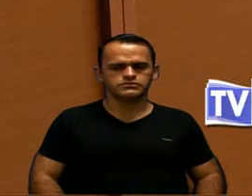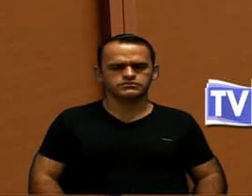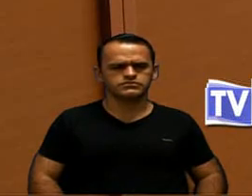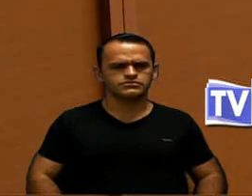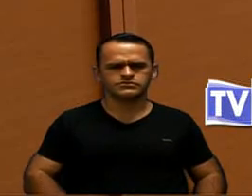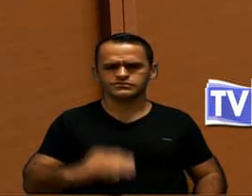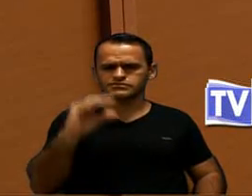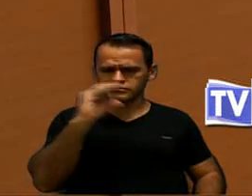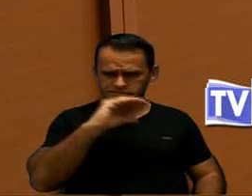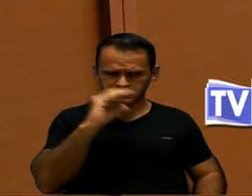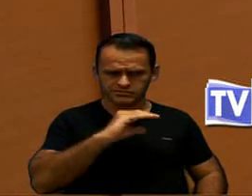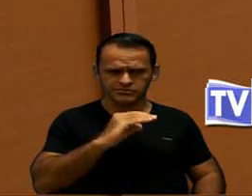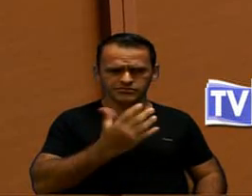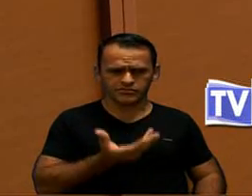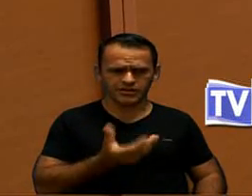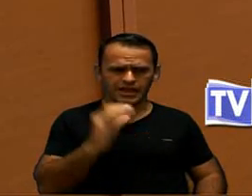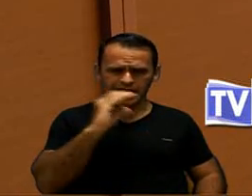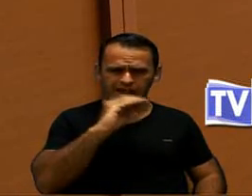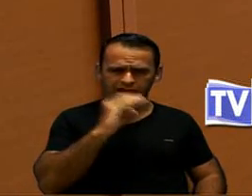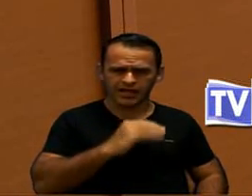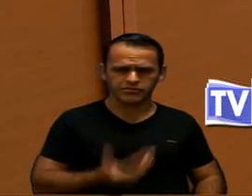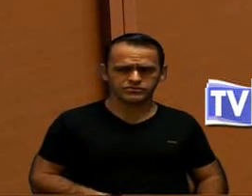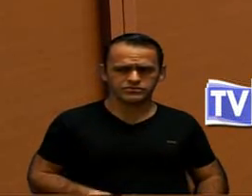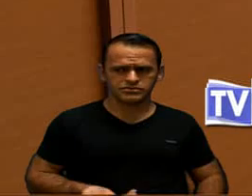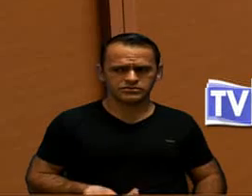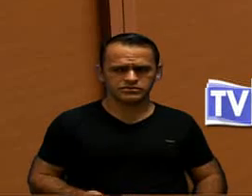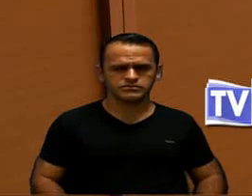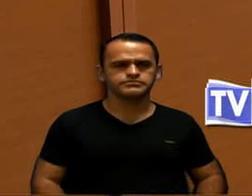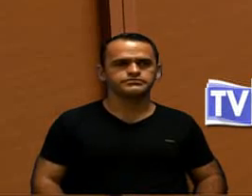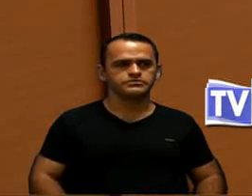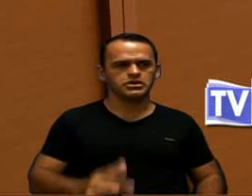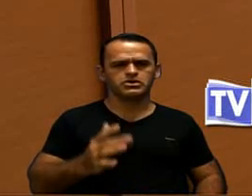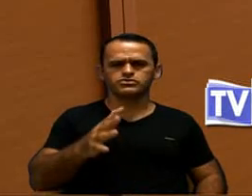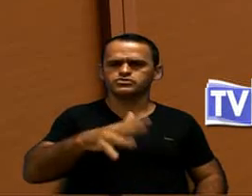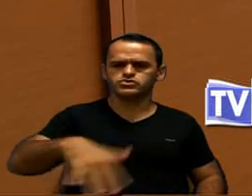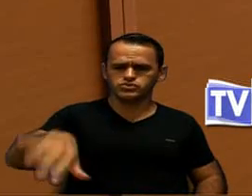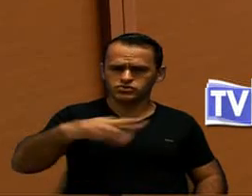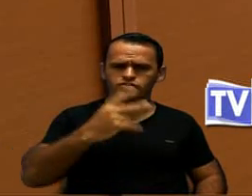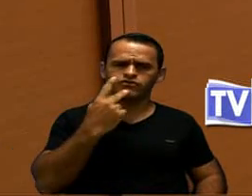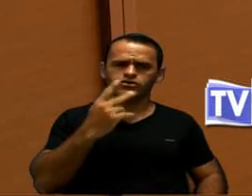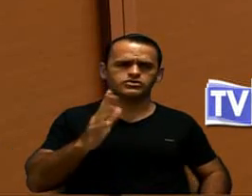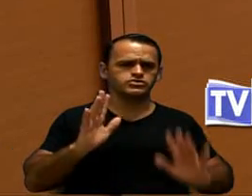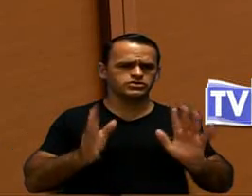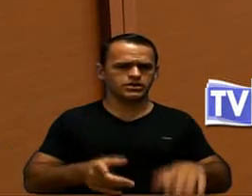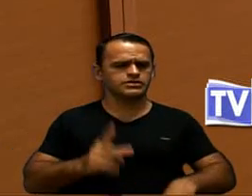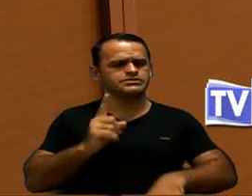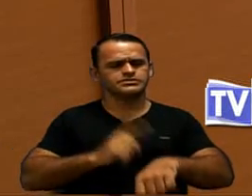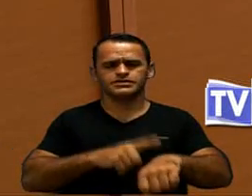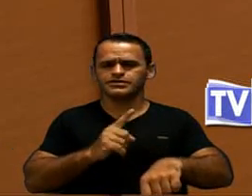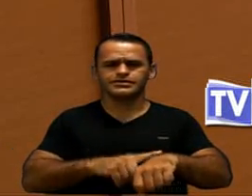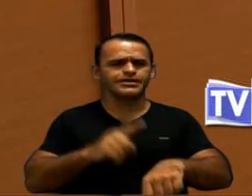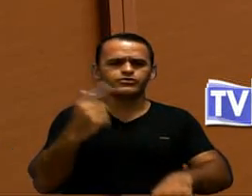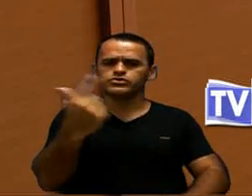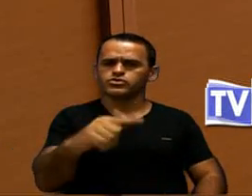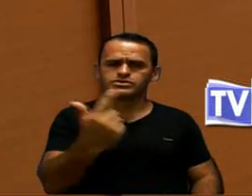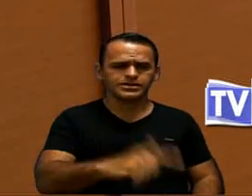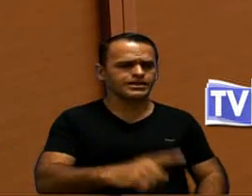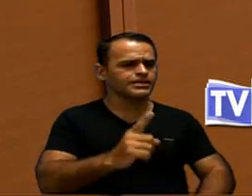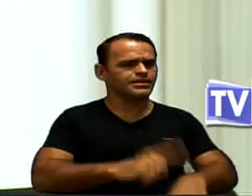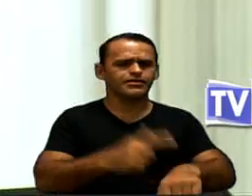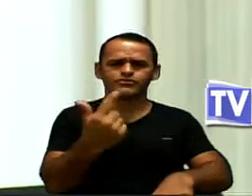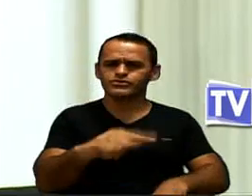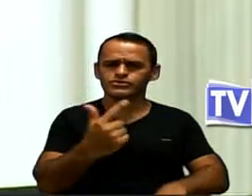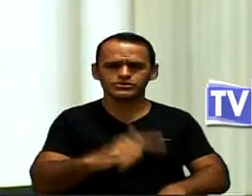É rápido, vereadora. Presidente, acho que todos falaram, nós estamos ainda no tempo do vereador. Não existe tempo, né? Já foi